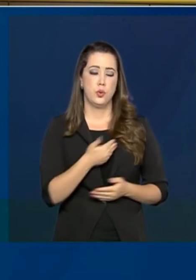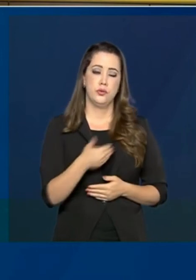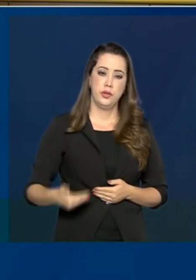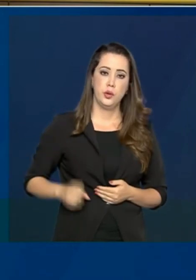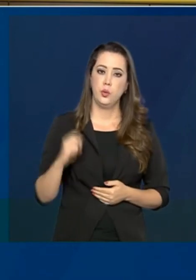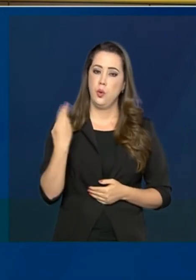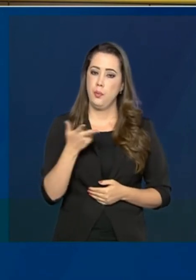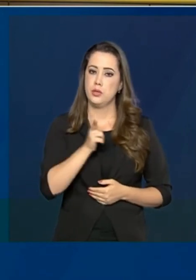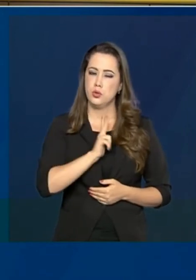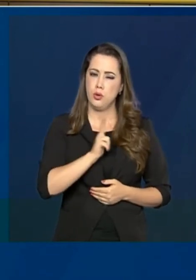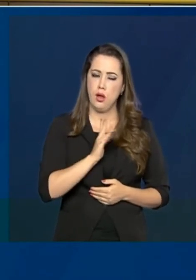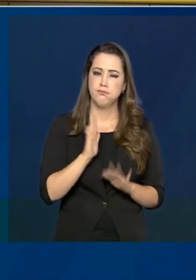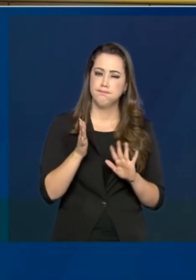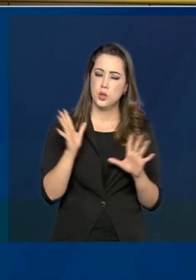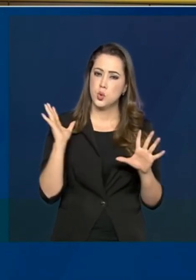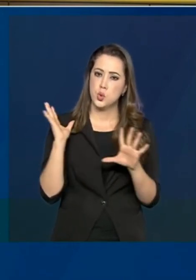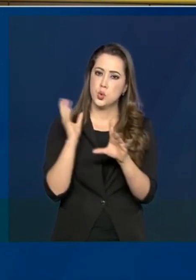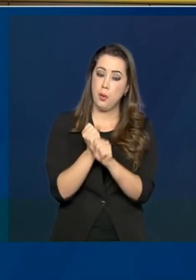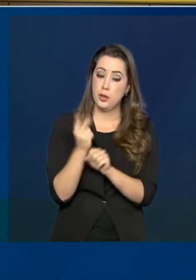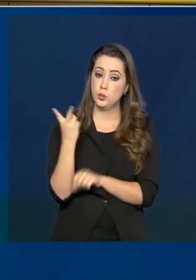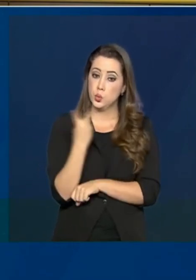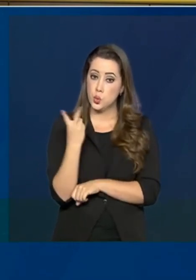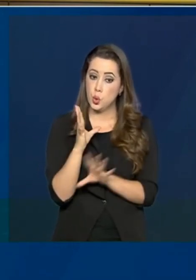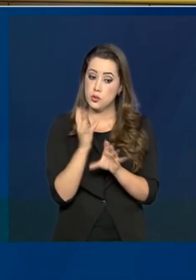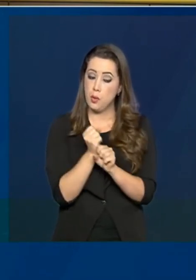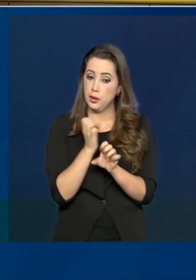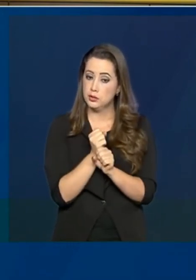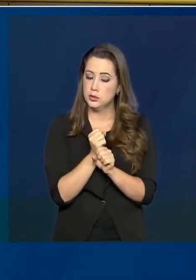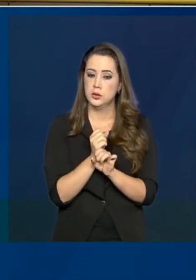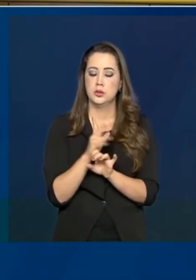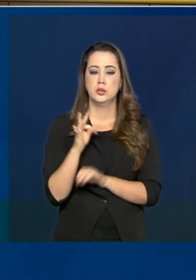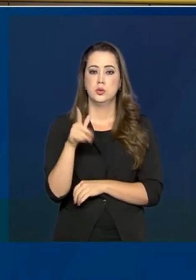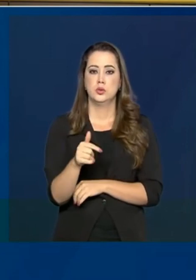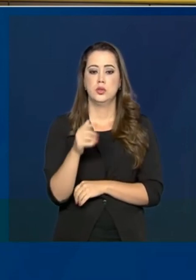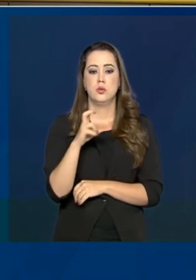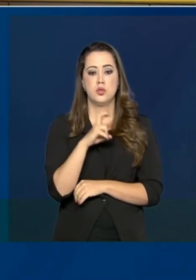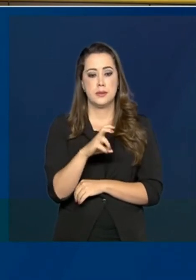particulares. Então, contabilizando os dois serviços, nós temos um total de